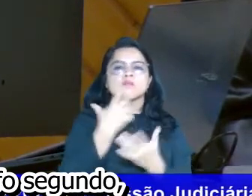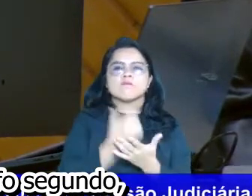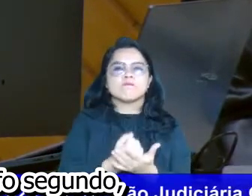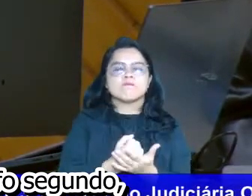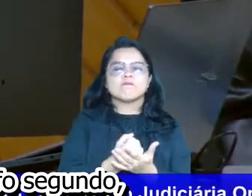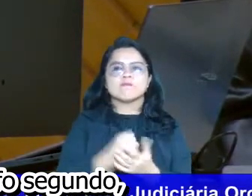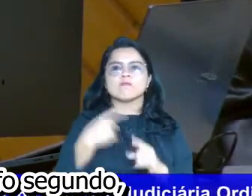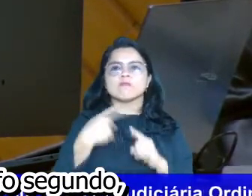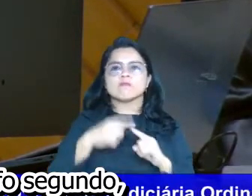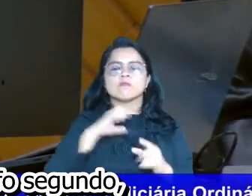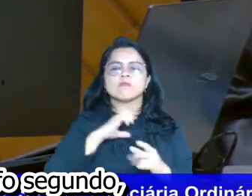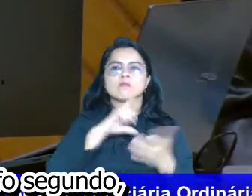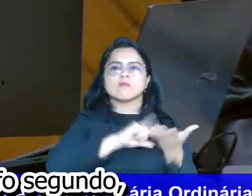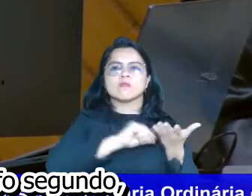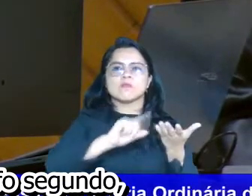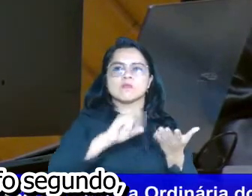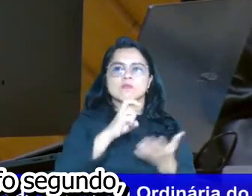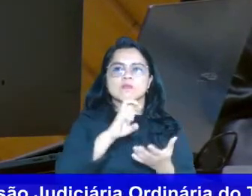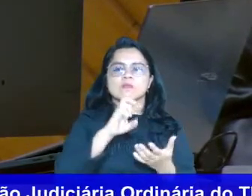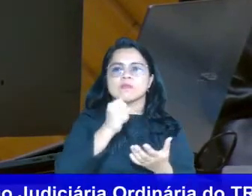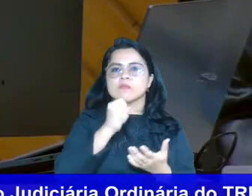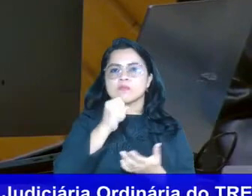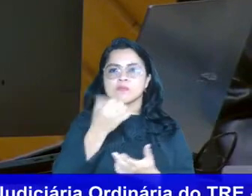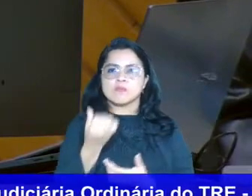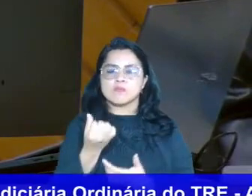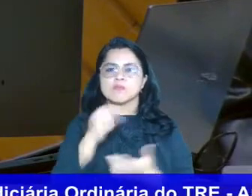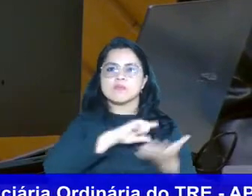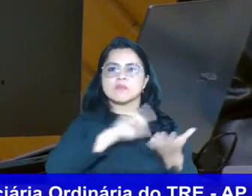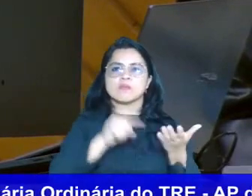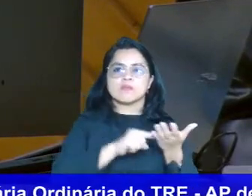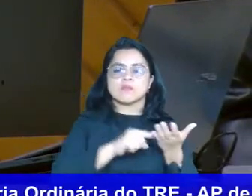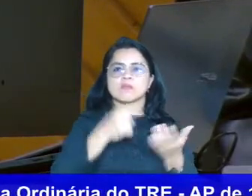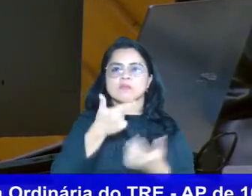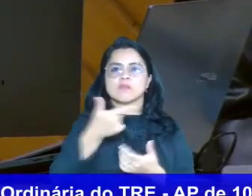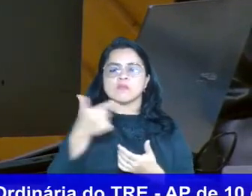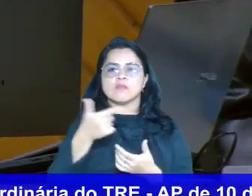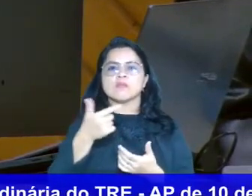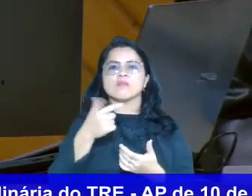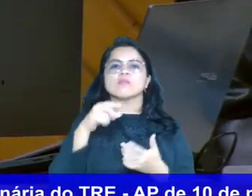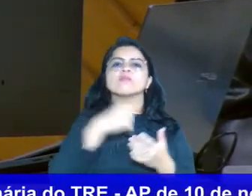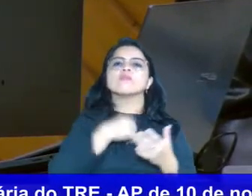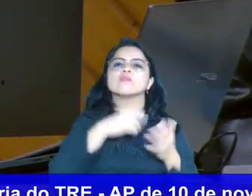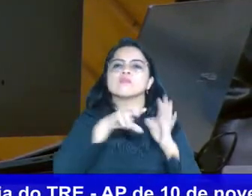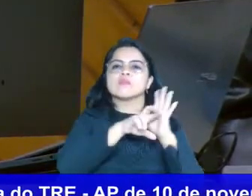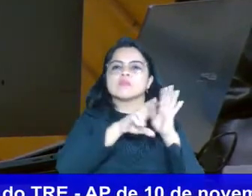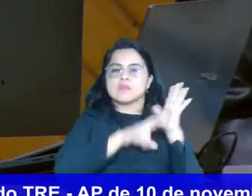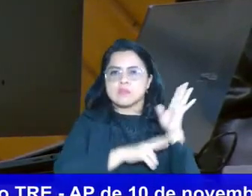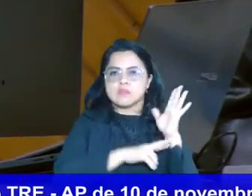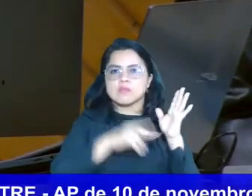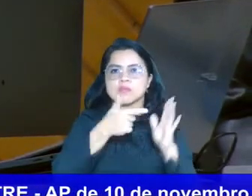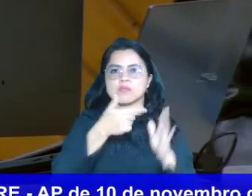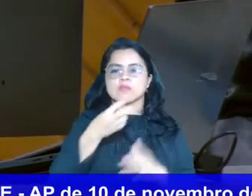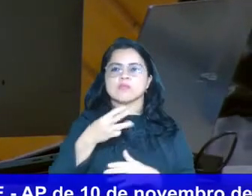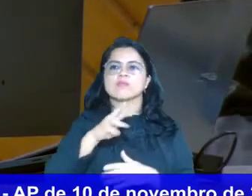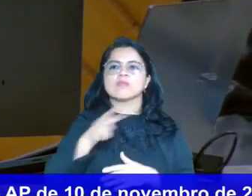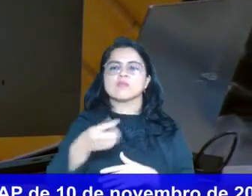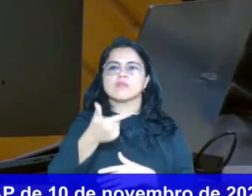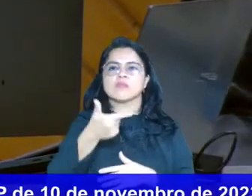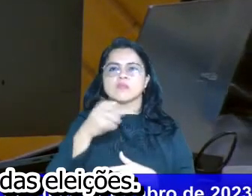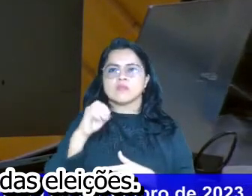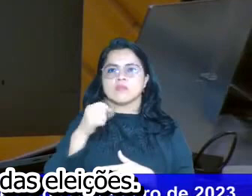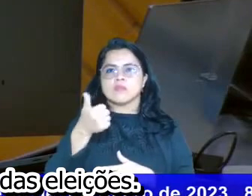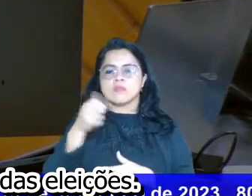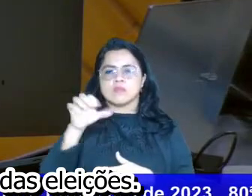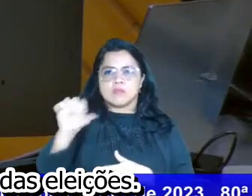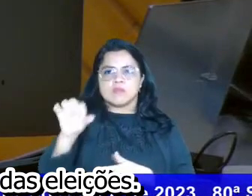relação à aplicação do artigo 86, parágrafo 2º da resolução do TSE 23.610 de 2019,